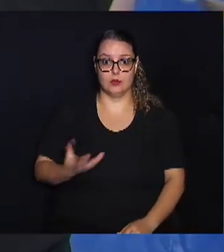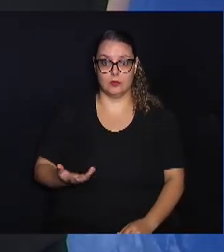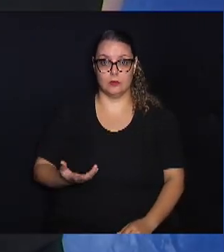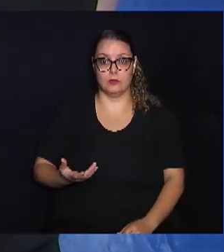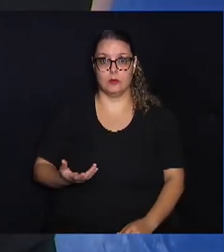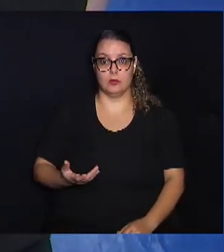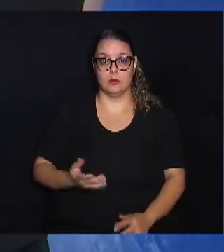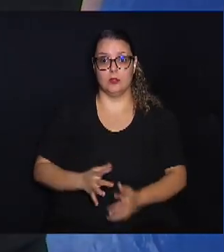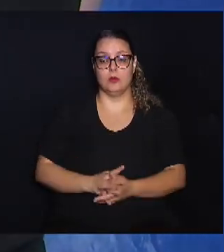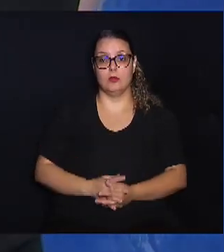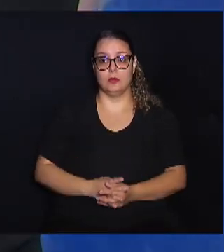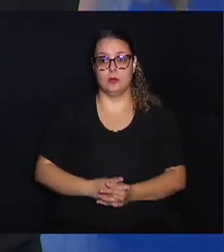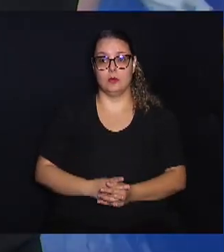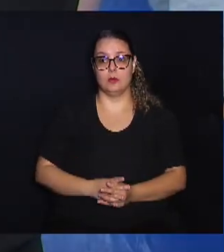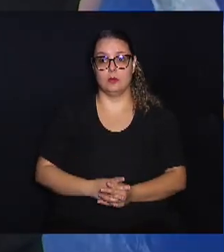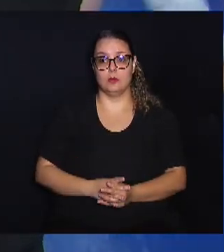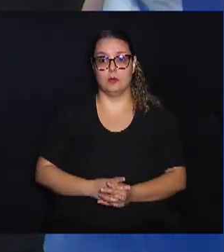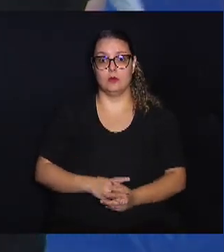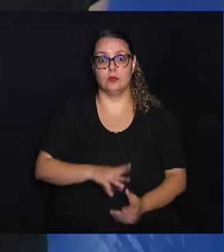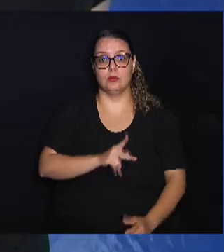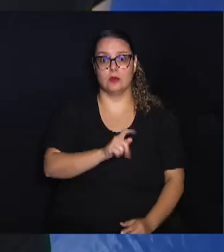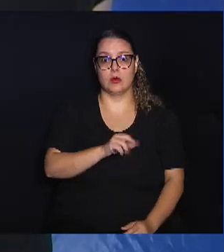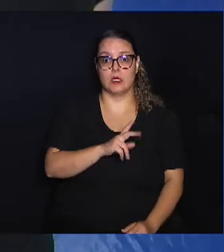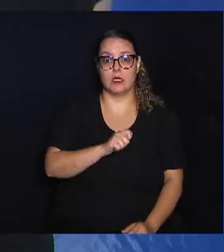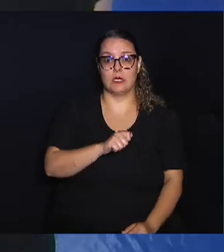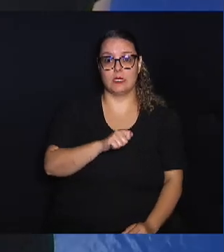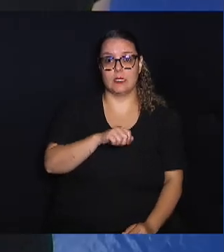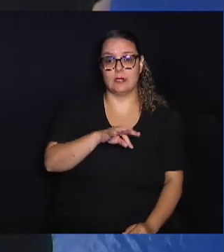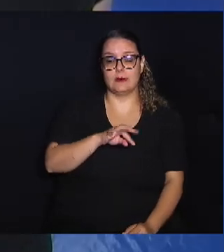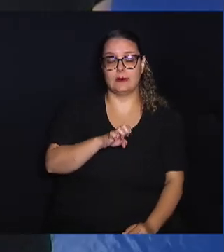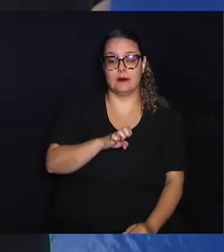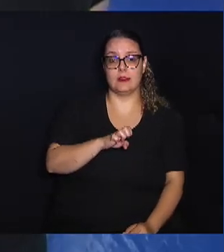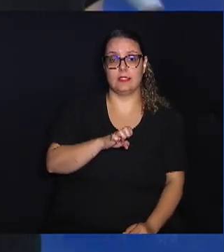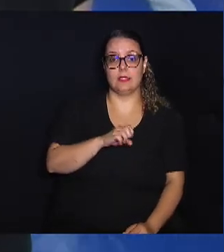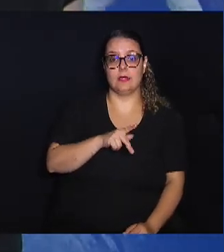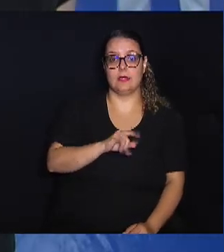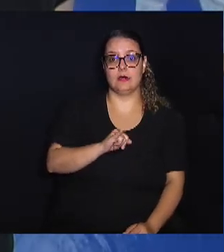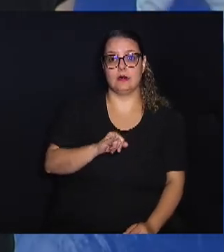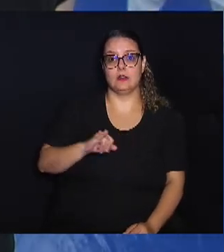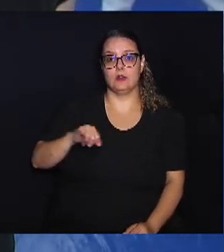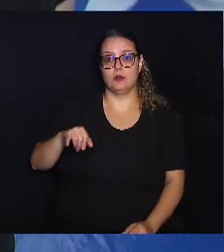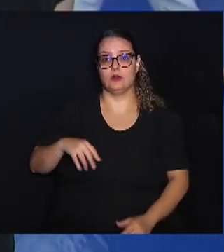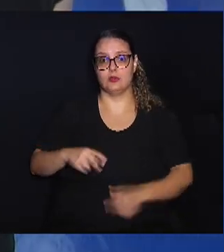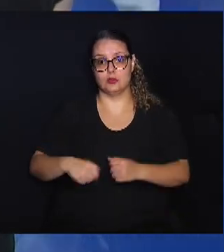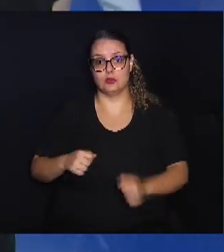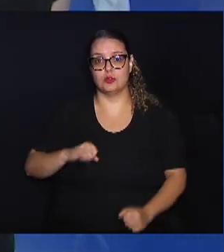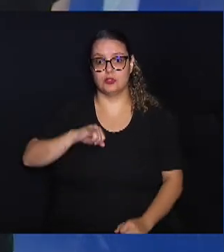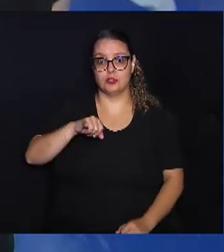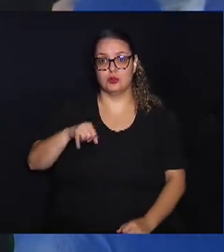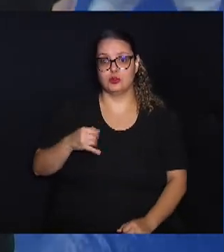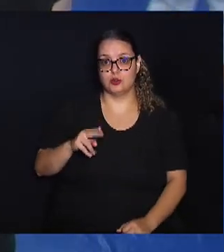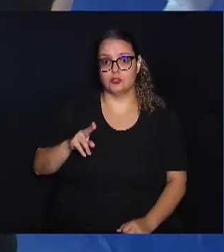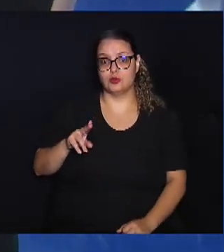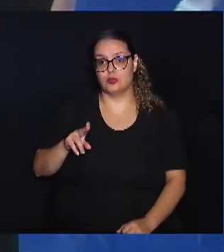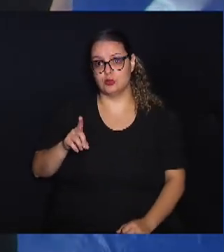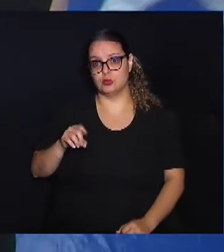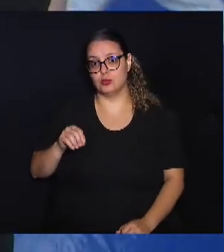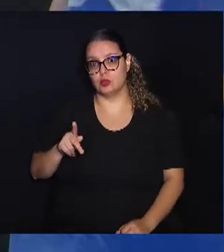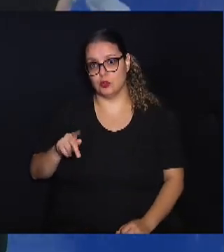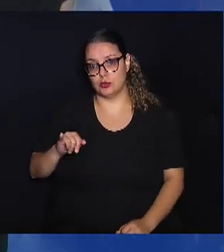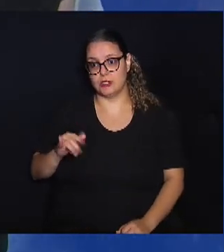social. Mas no karatê é karate-gi, como no judô é judogi, taekwondo-gi e tudo